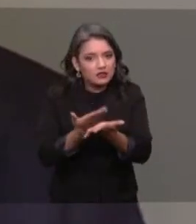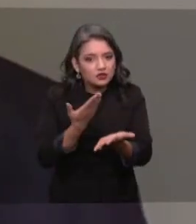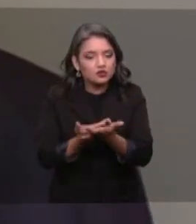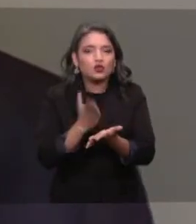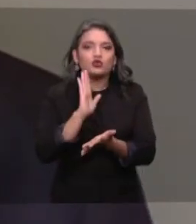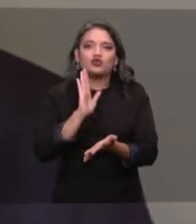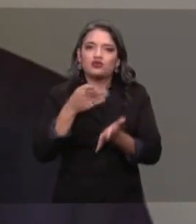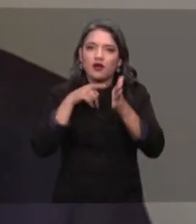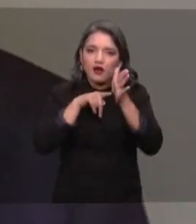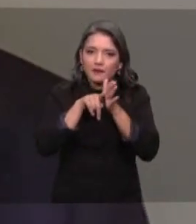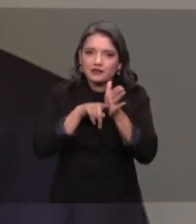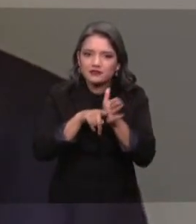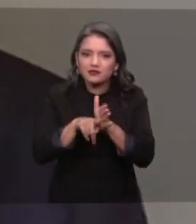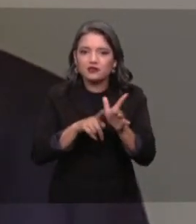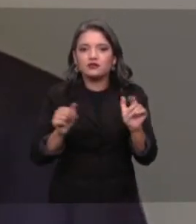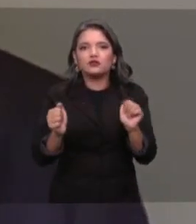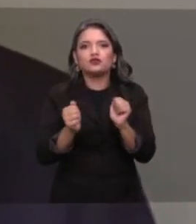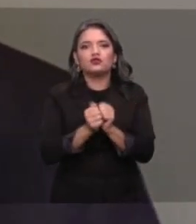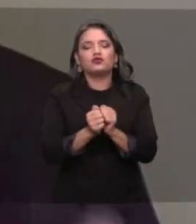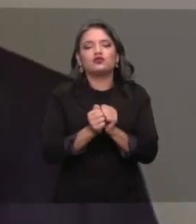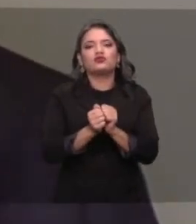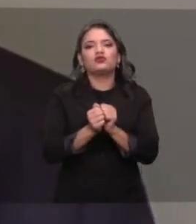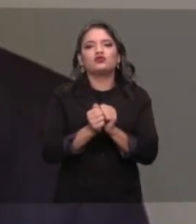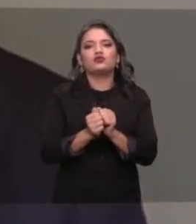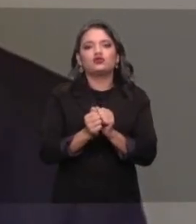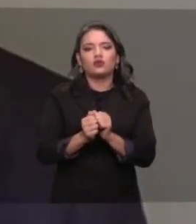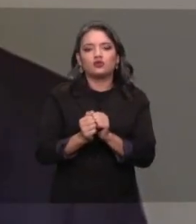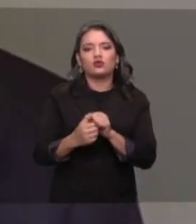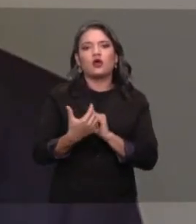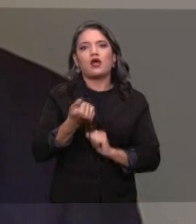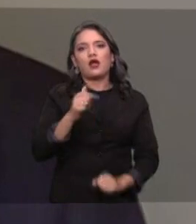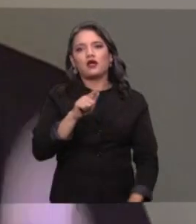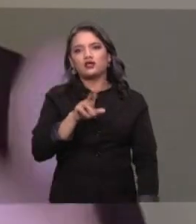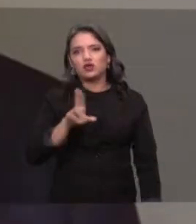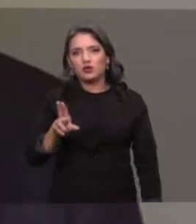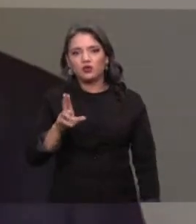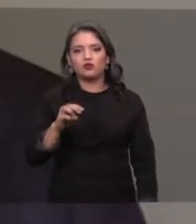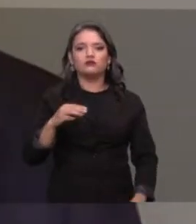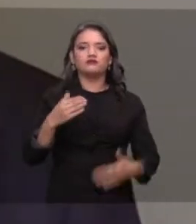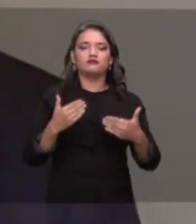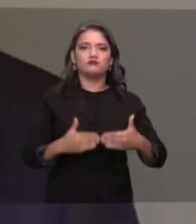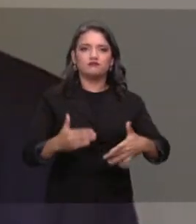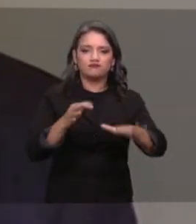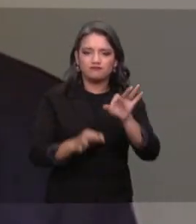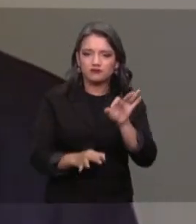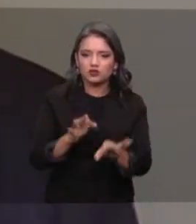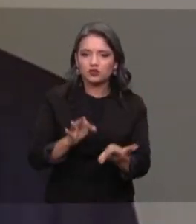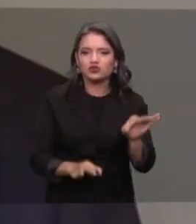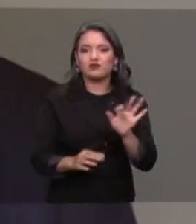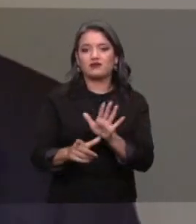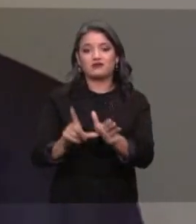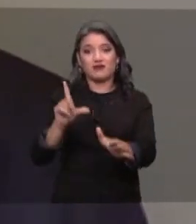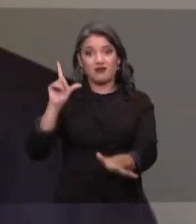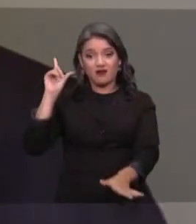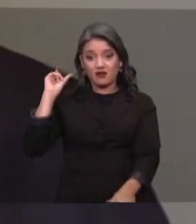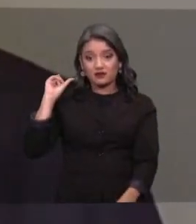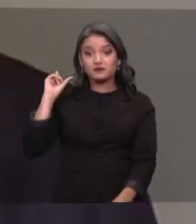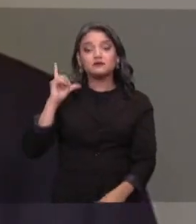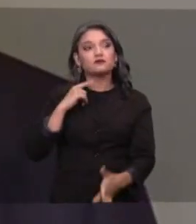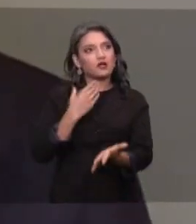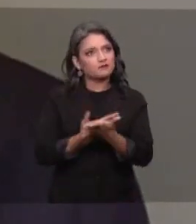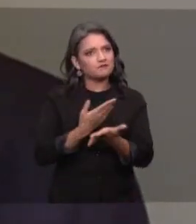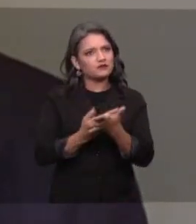conjunto da Advocacia Geral da União e do Ministério da Justiça à época do ajuizamento da ação, que